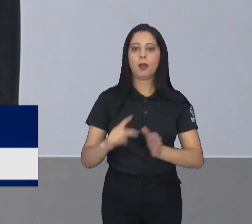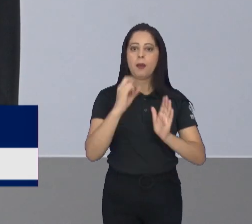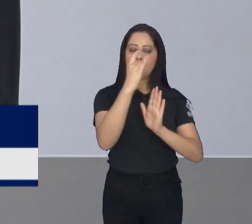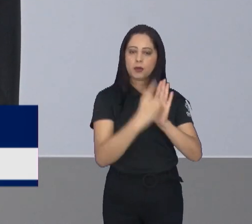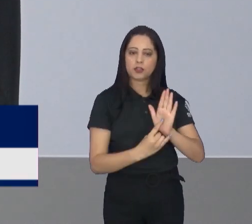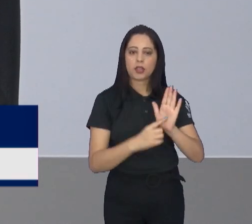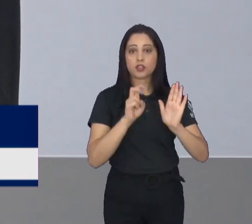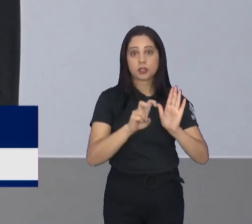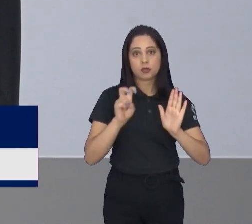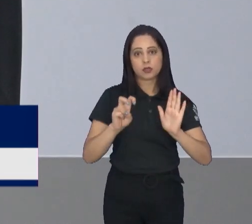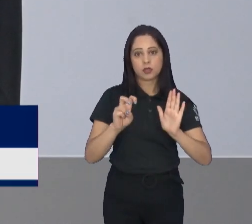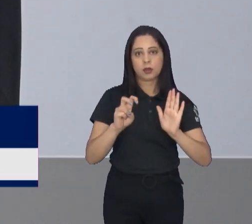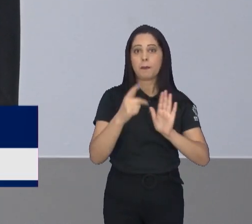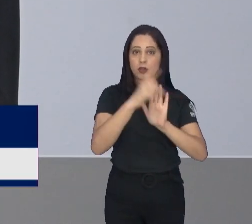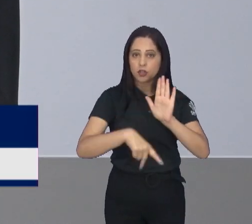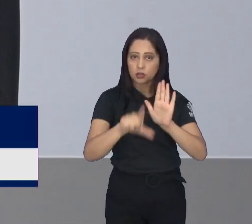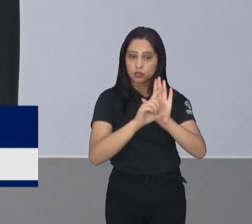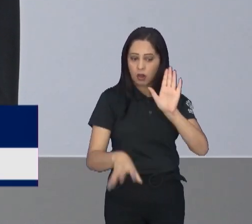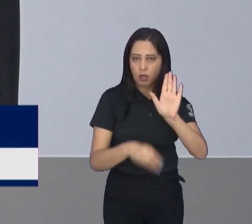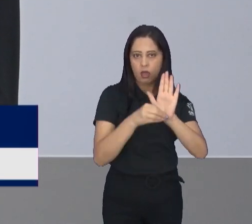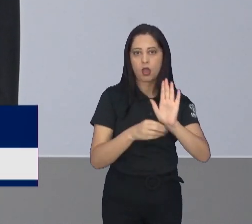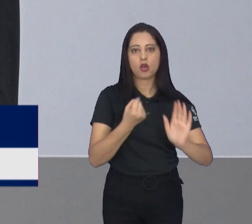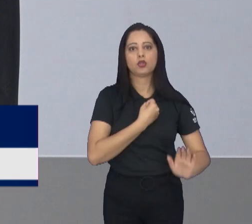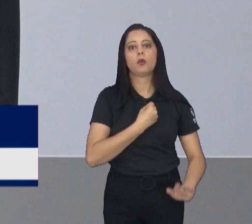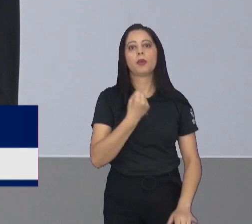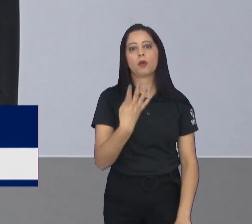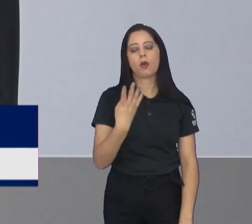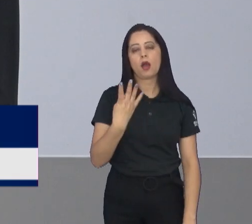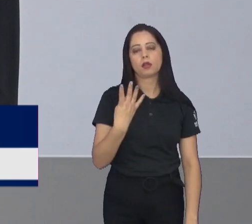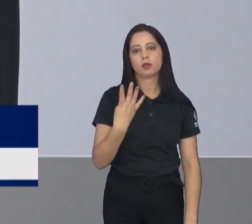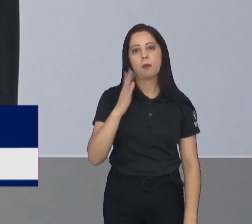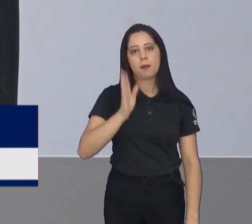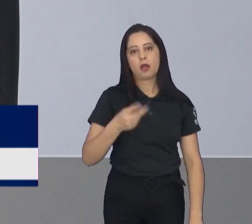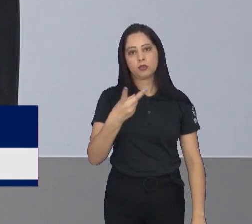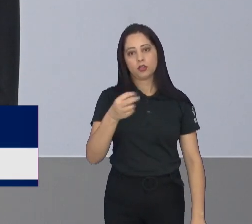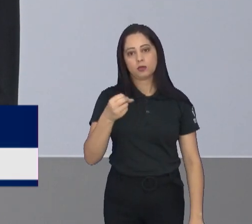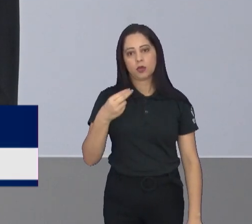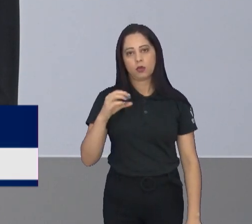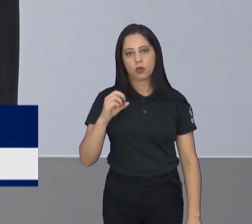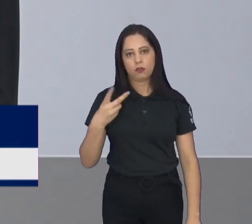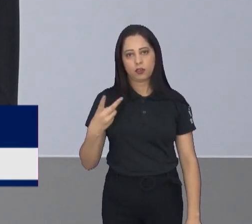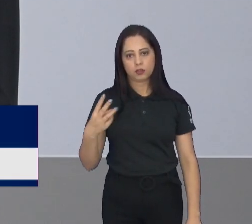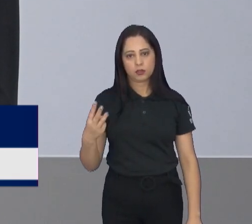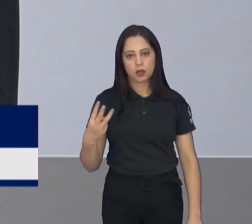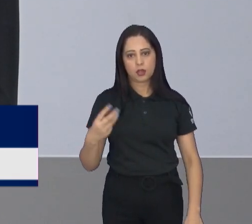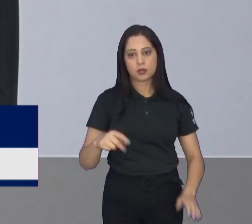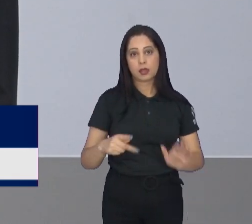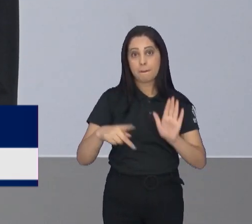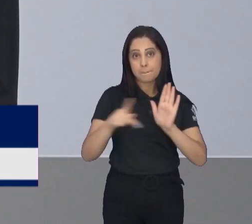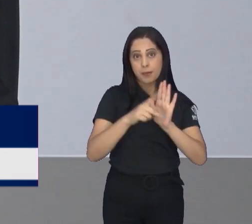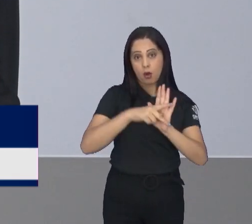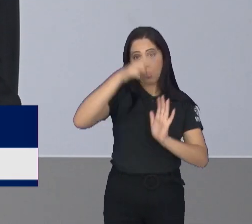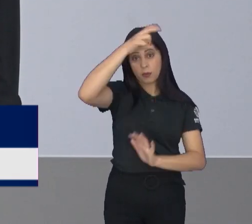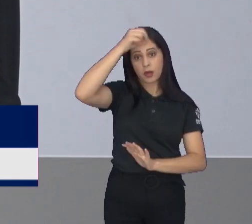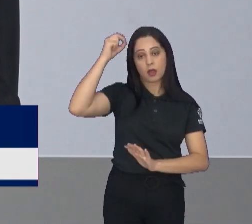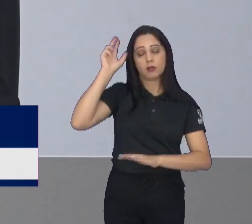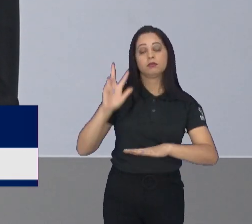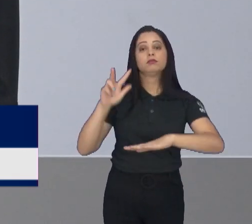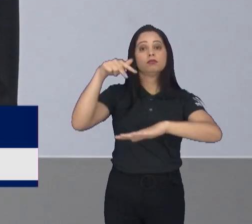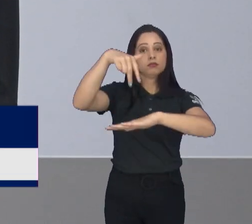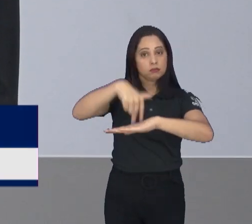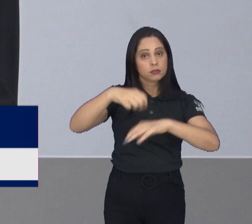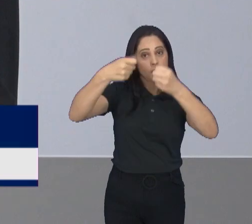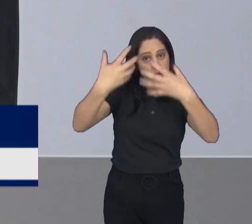3552/2003, projeto de lei complementar número 4/2003, autoria Poder Executivo. Escrito para falar